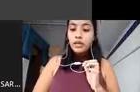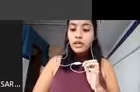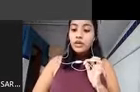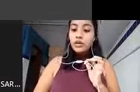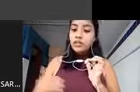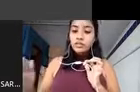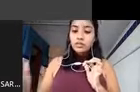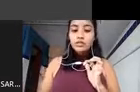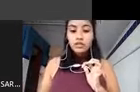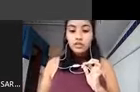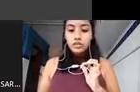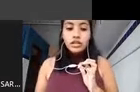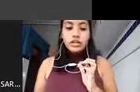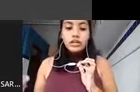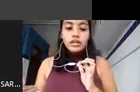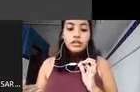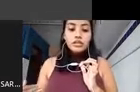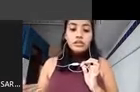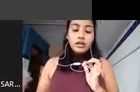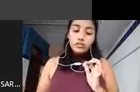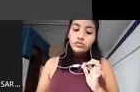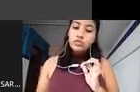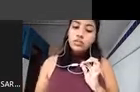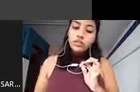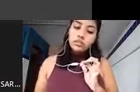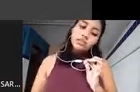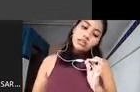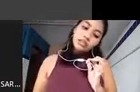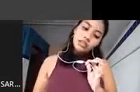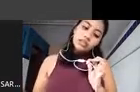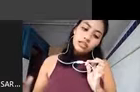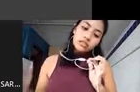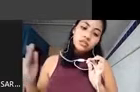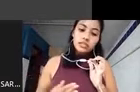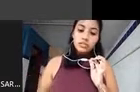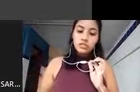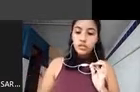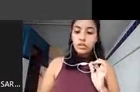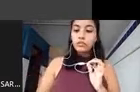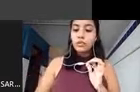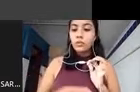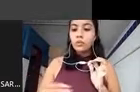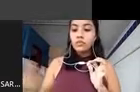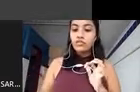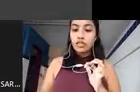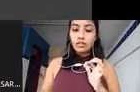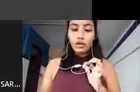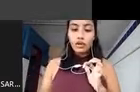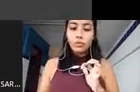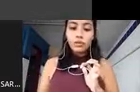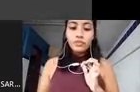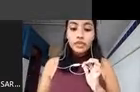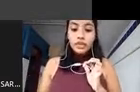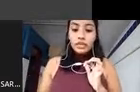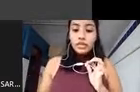Paracuri, reordenação de vias e a construção de 376 unidades habitacionais para a população afetada